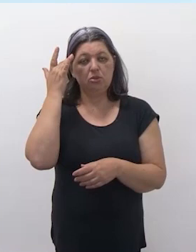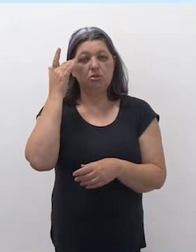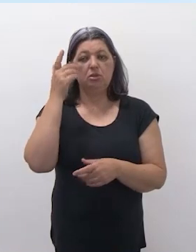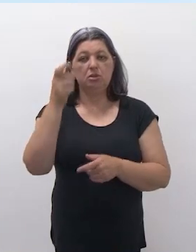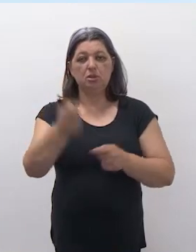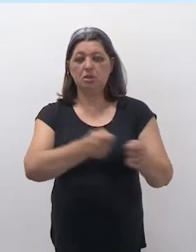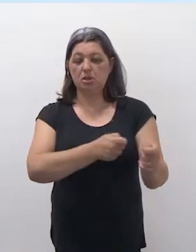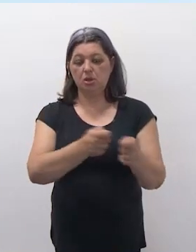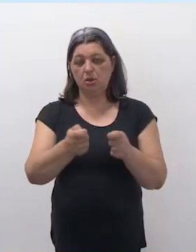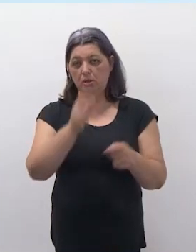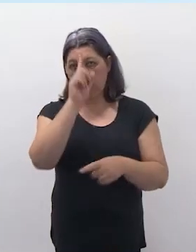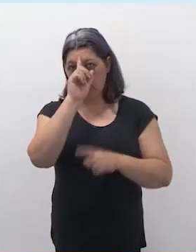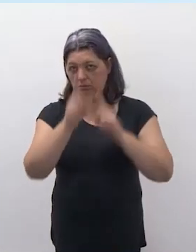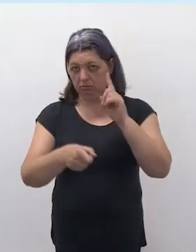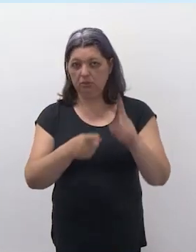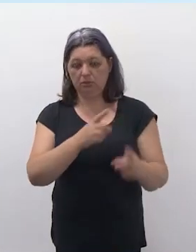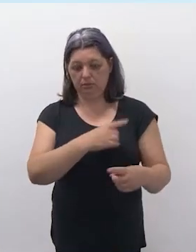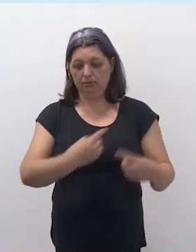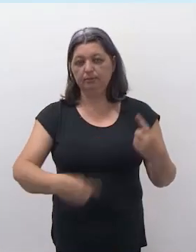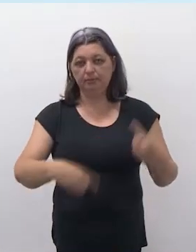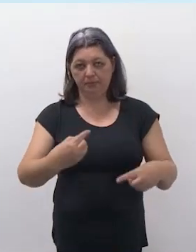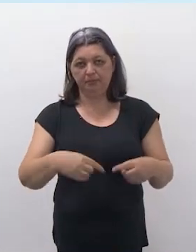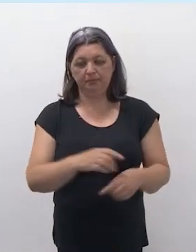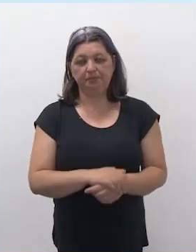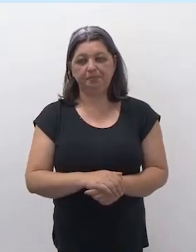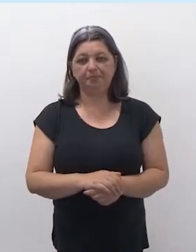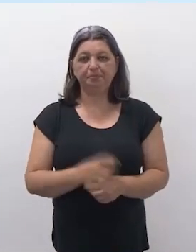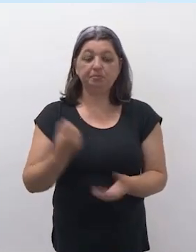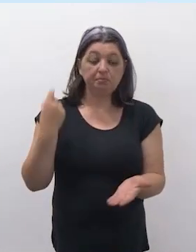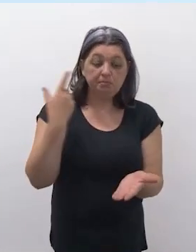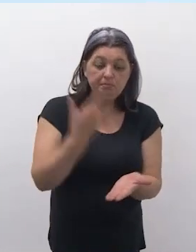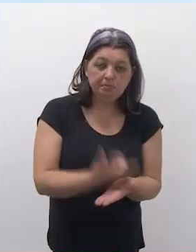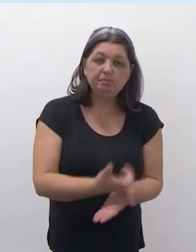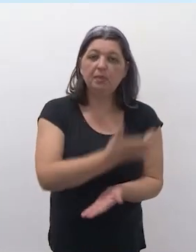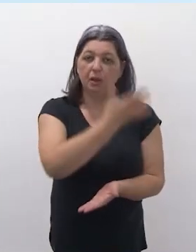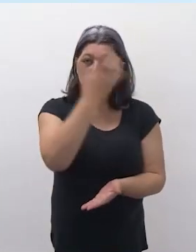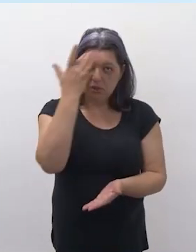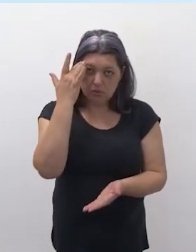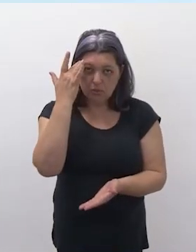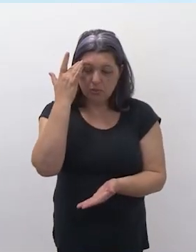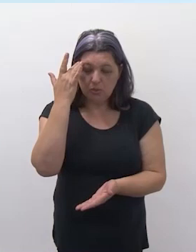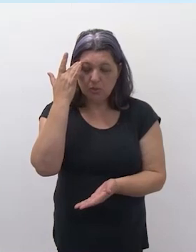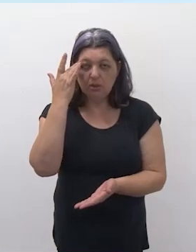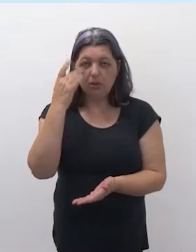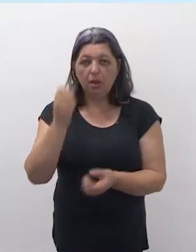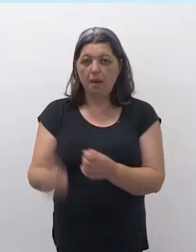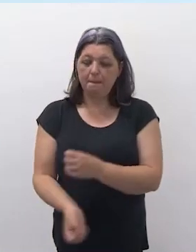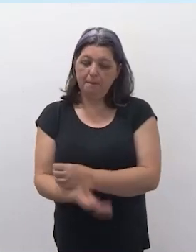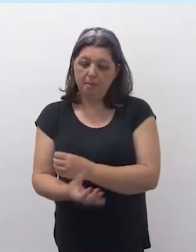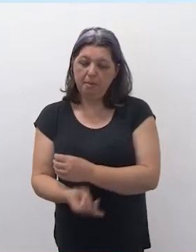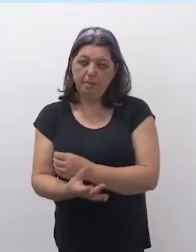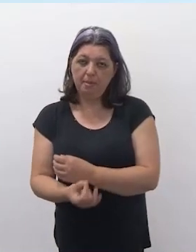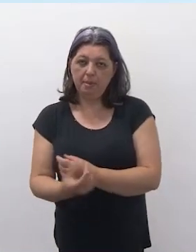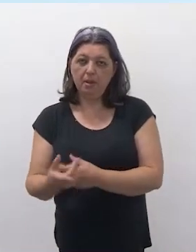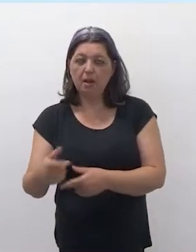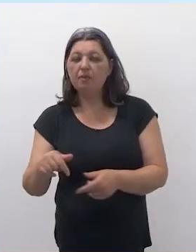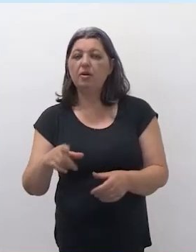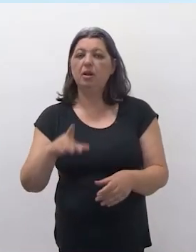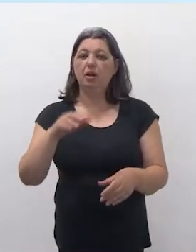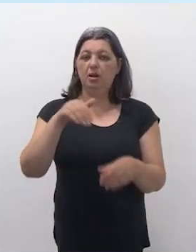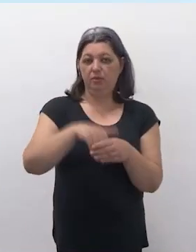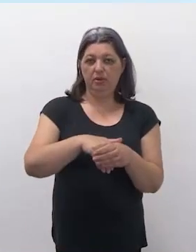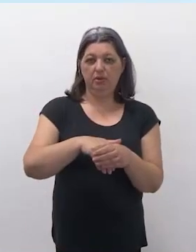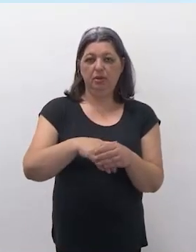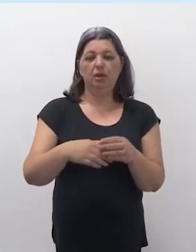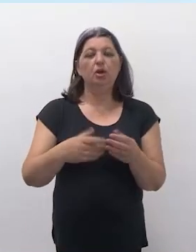poder político local muito grande, ela pagava essa pessoa para ela ir votar nele, e ficava uma disputa entre